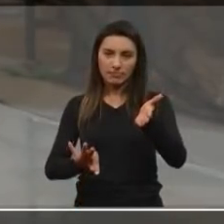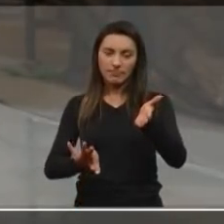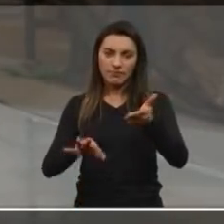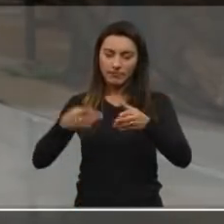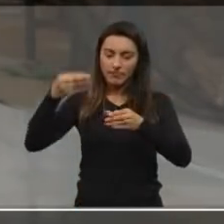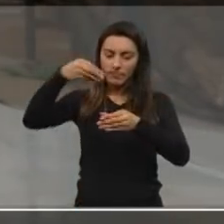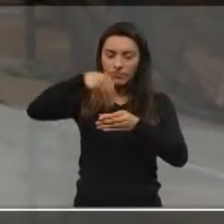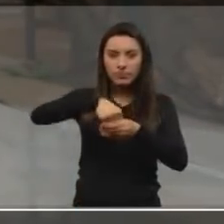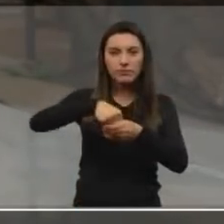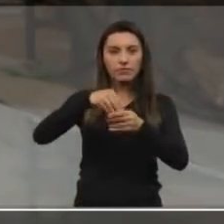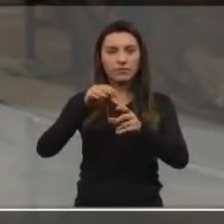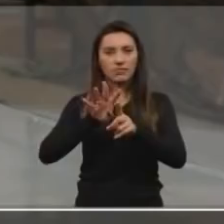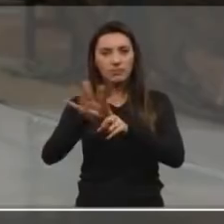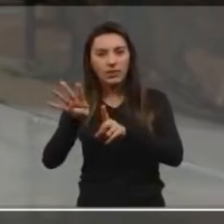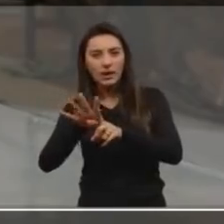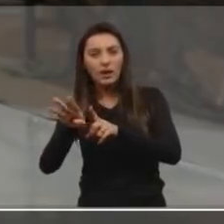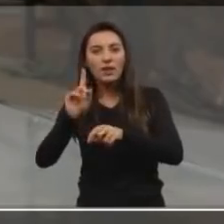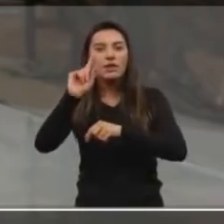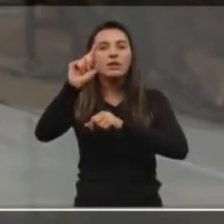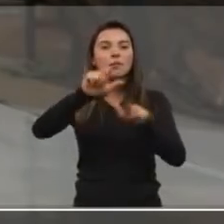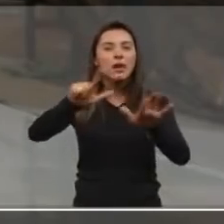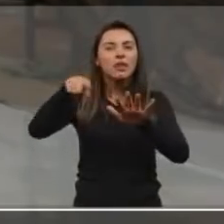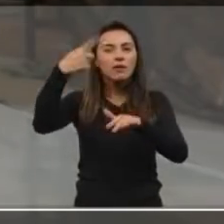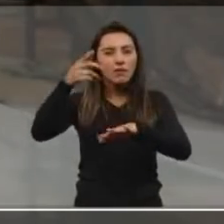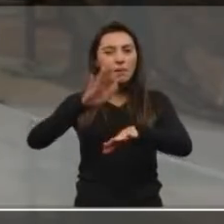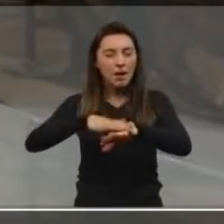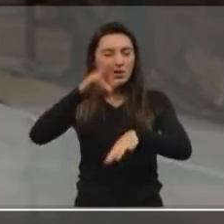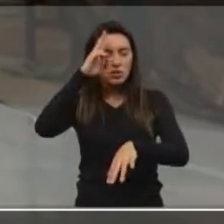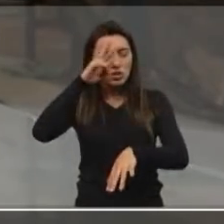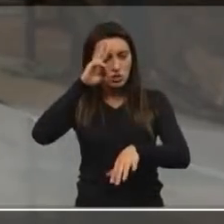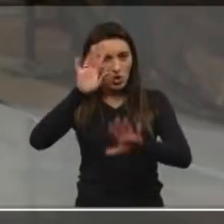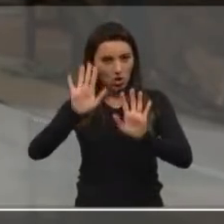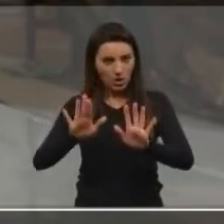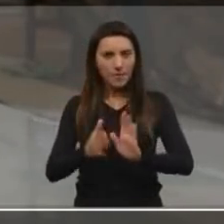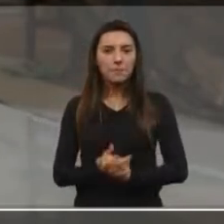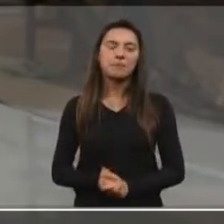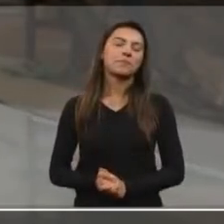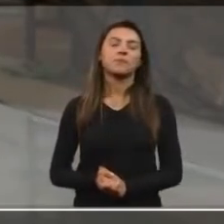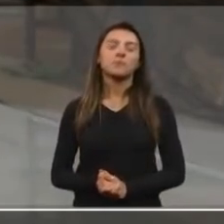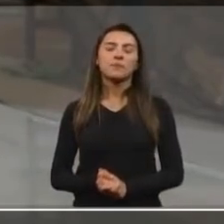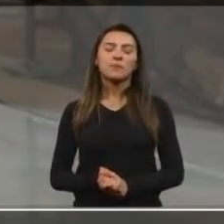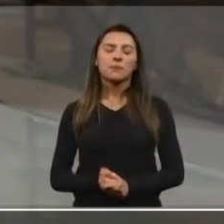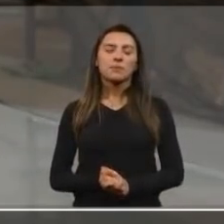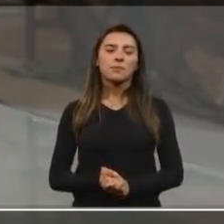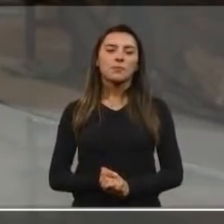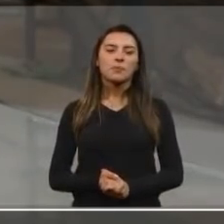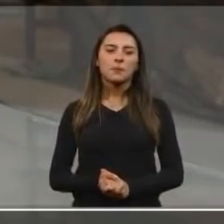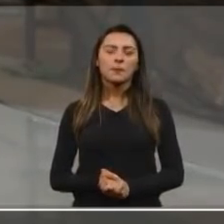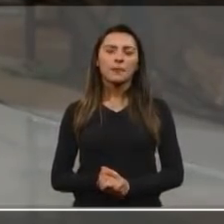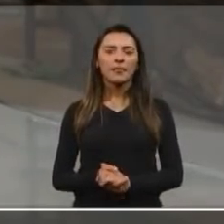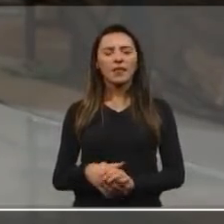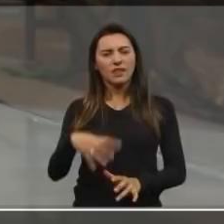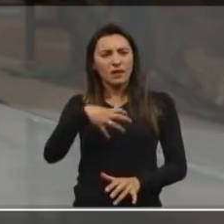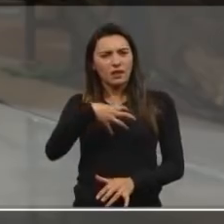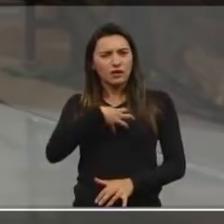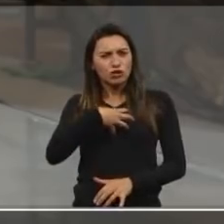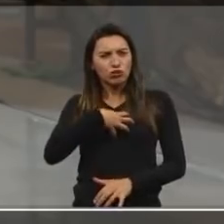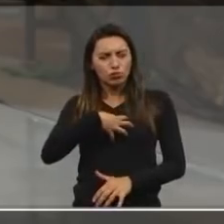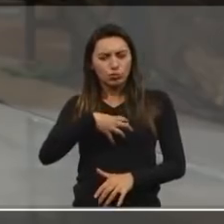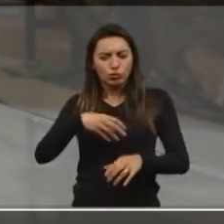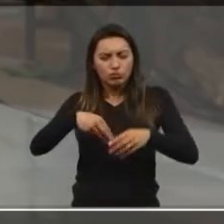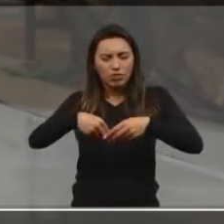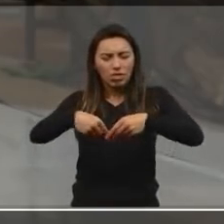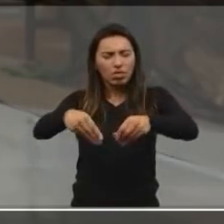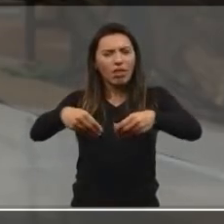de semente de joio de trigo semana que vem mas falando dos tipos de